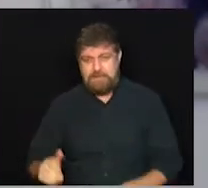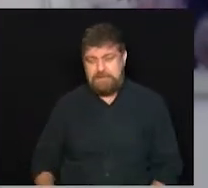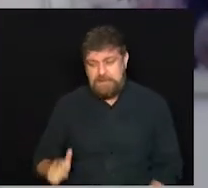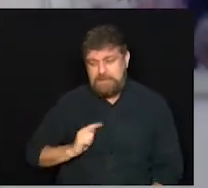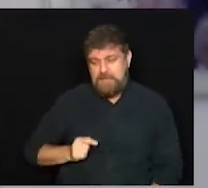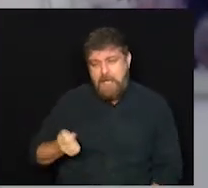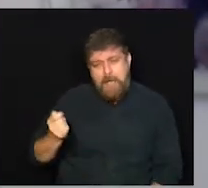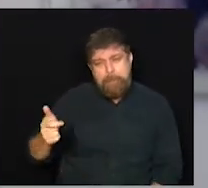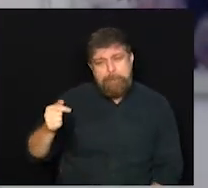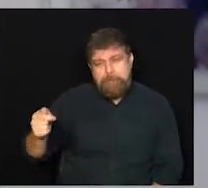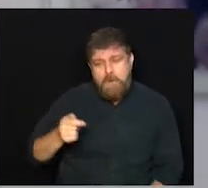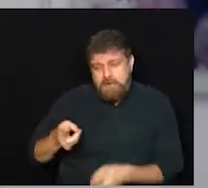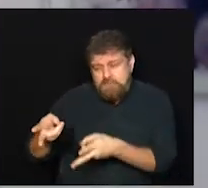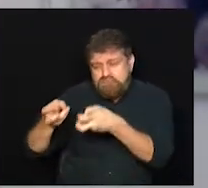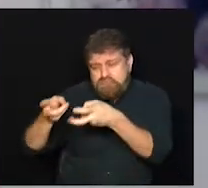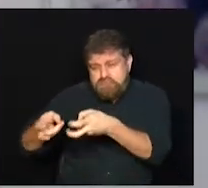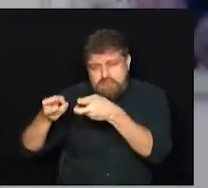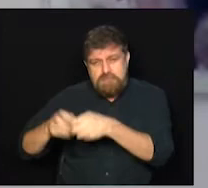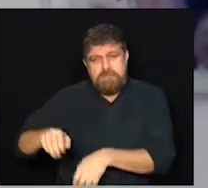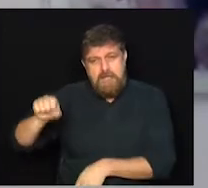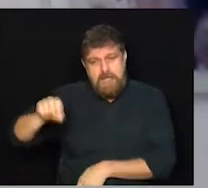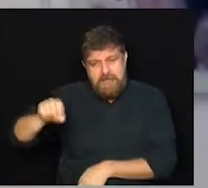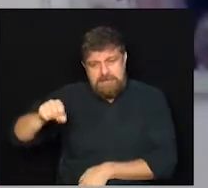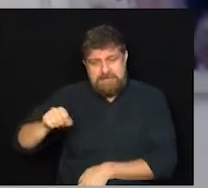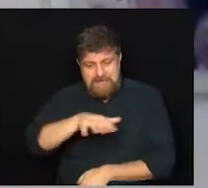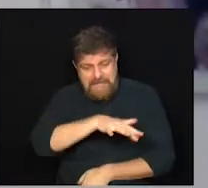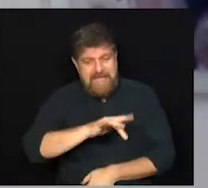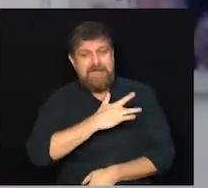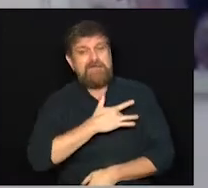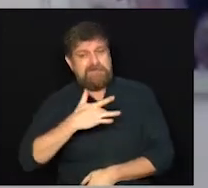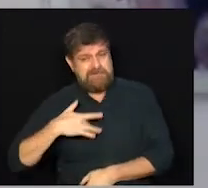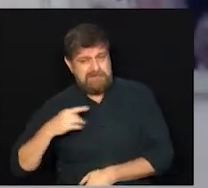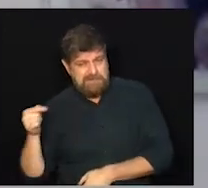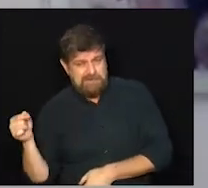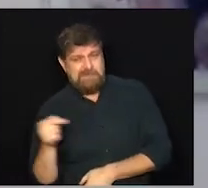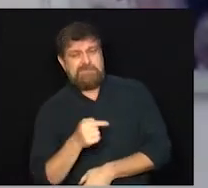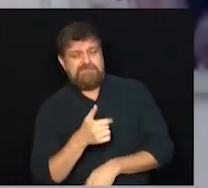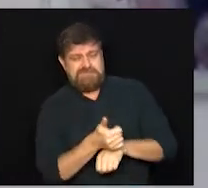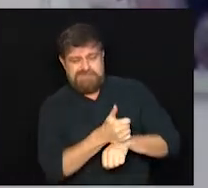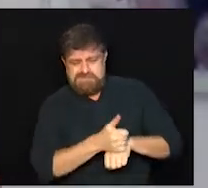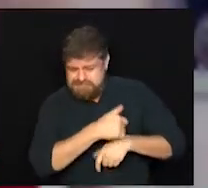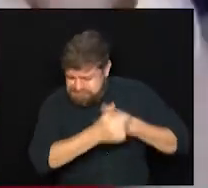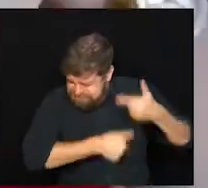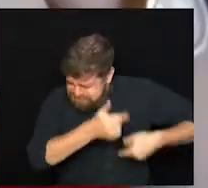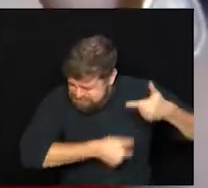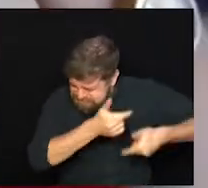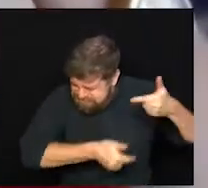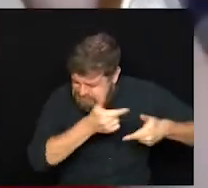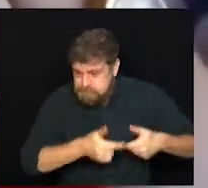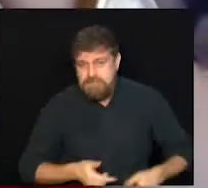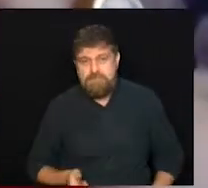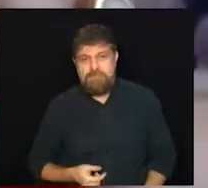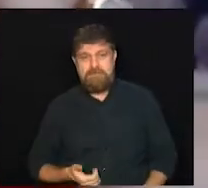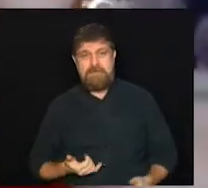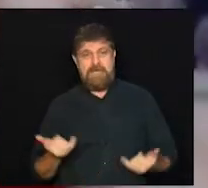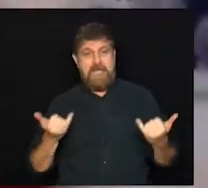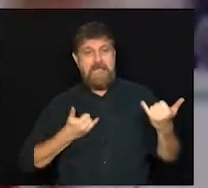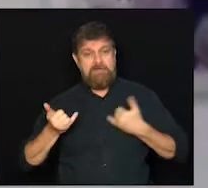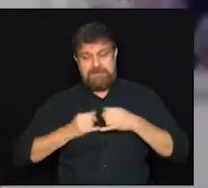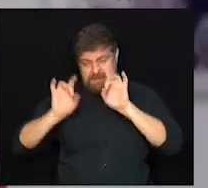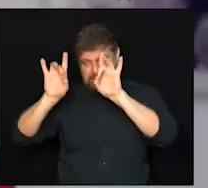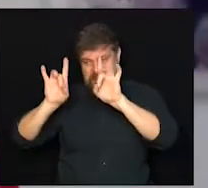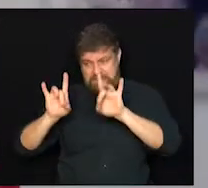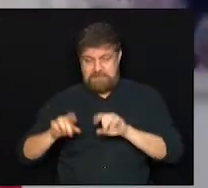menos visível. Mas sim, para o pessoal da saúde foi bem complicado. Agora, os dados mais específicos, daí eu